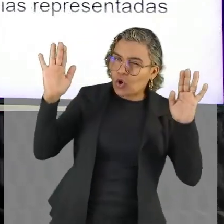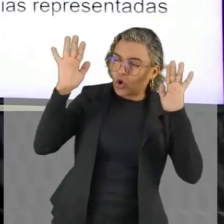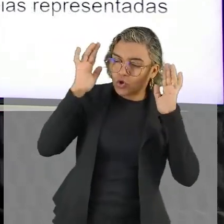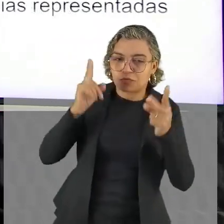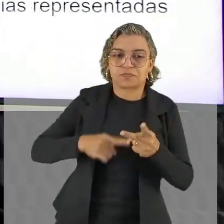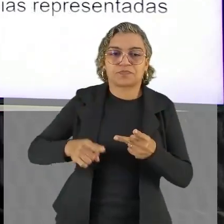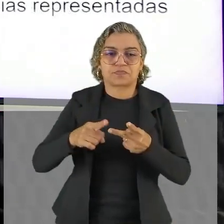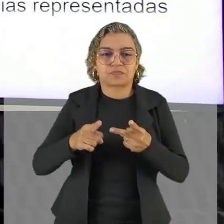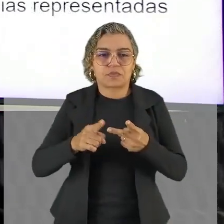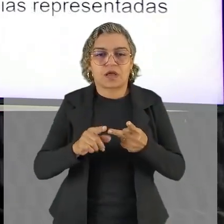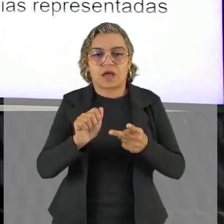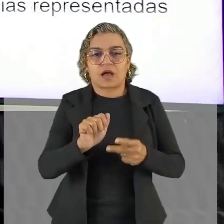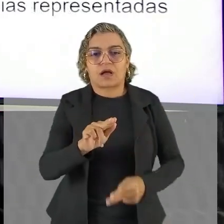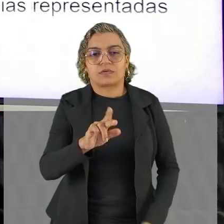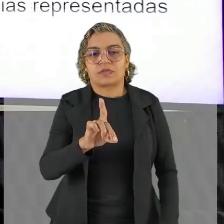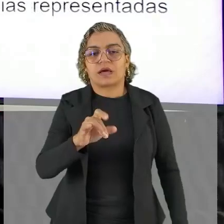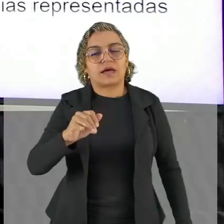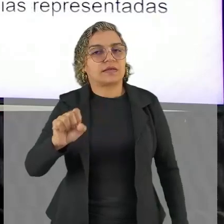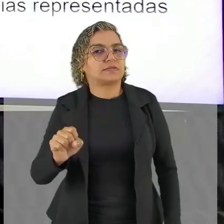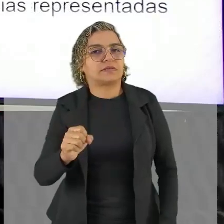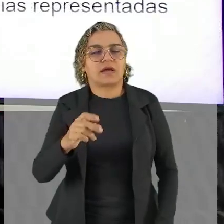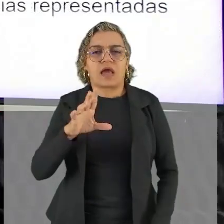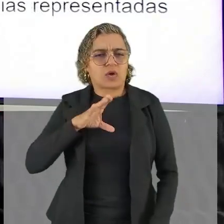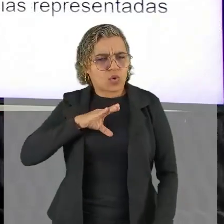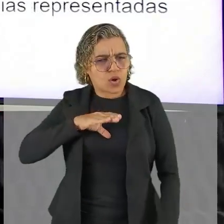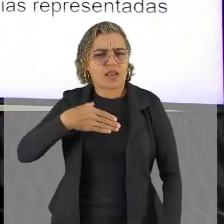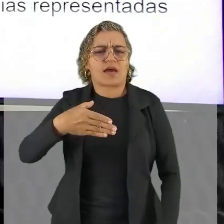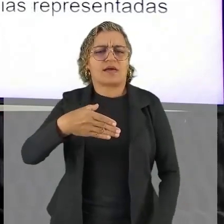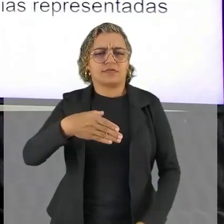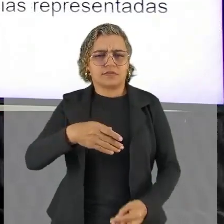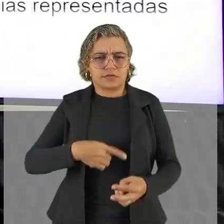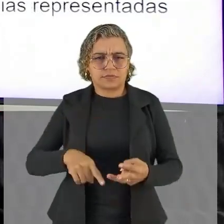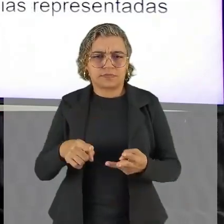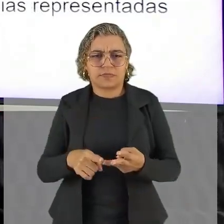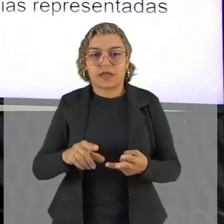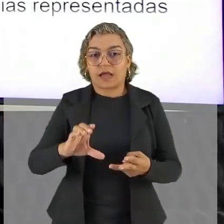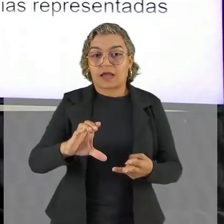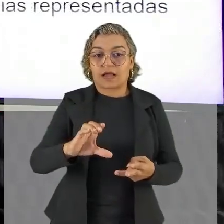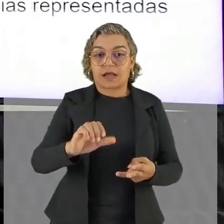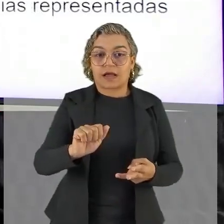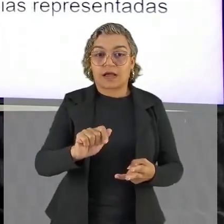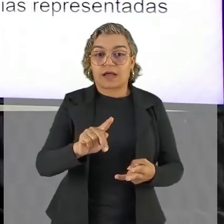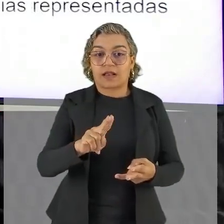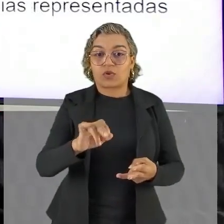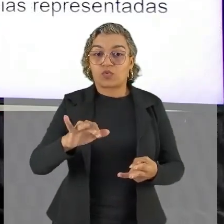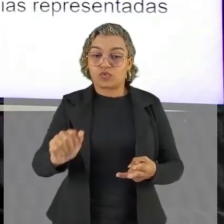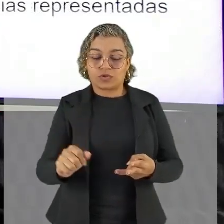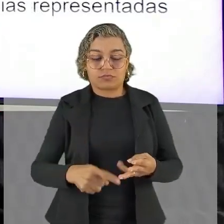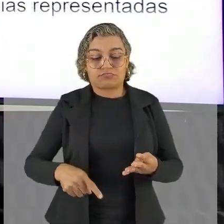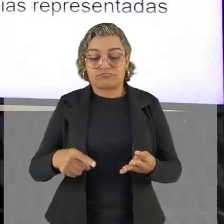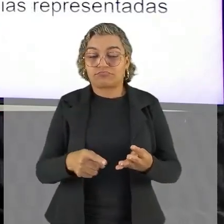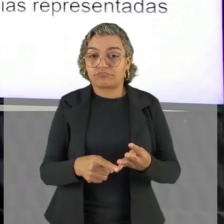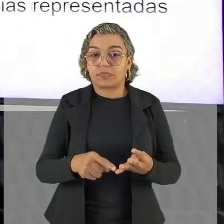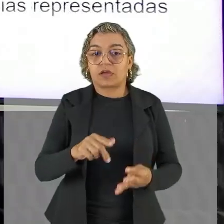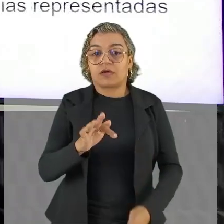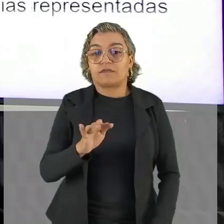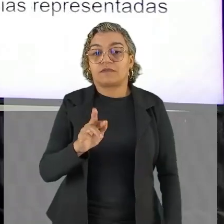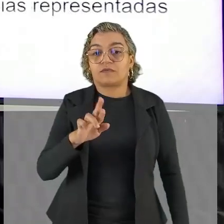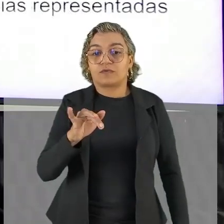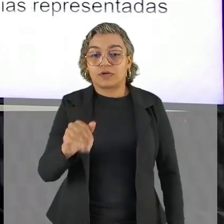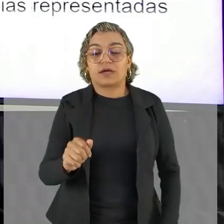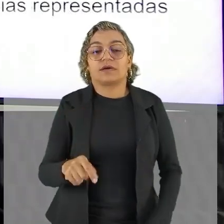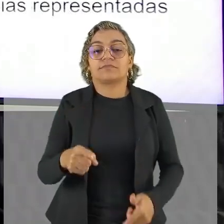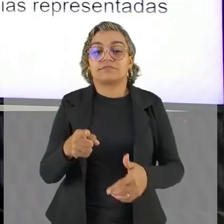pessoa destemida, não tem medo, vai atrás, enfim. Calúnia, fúria, derrota. No texto